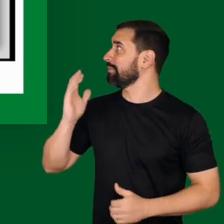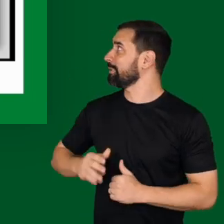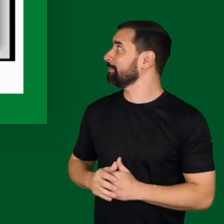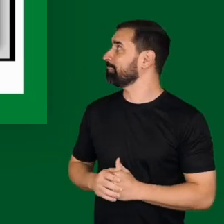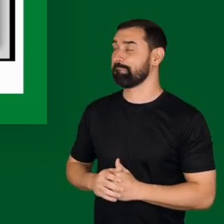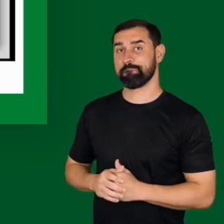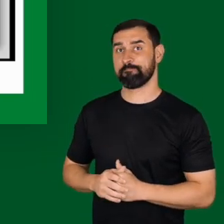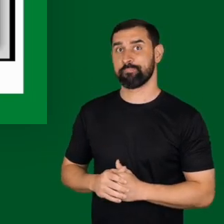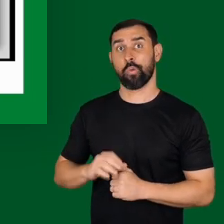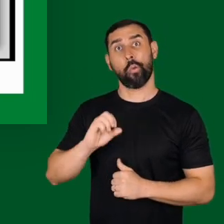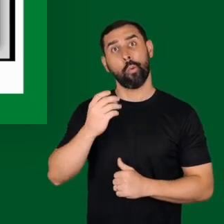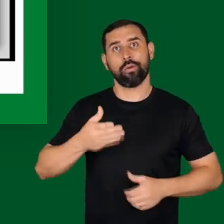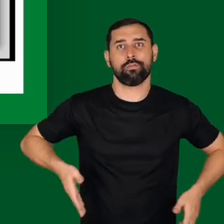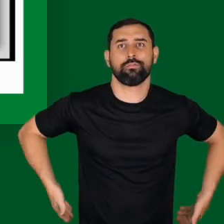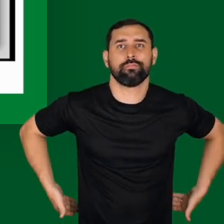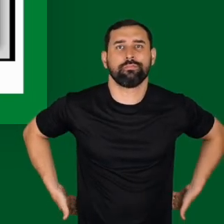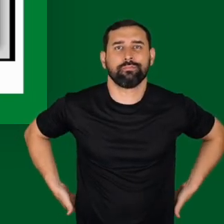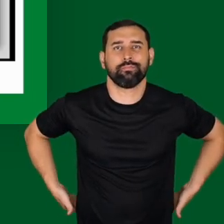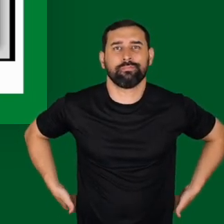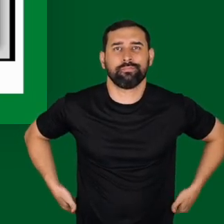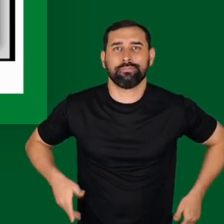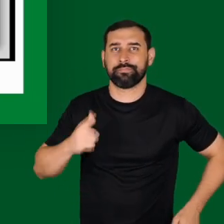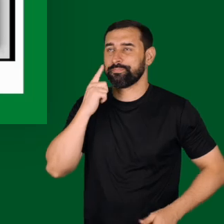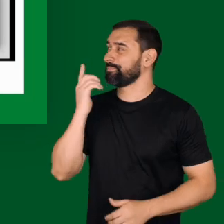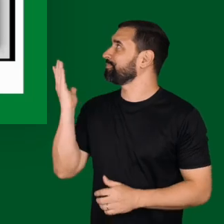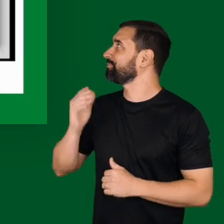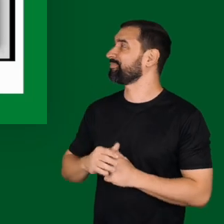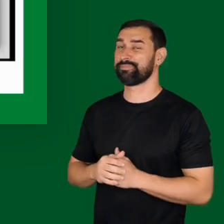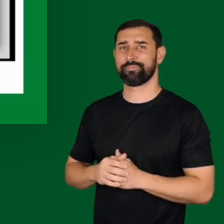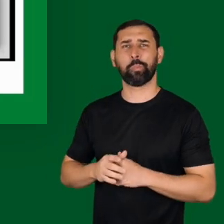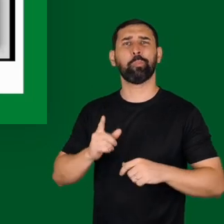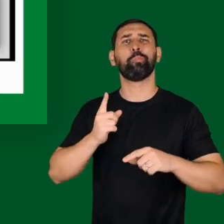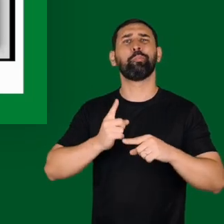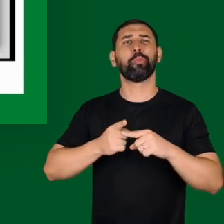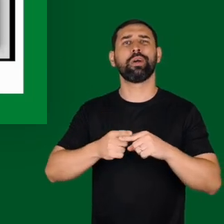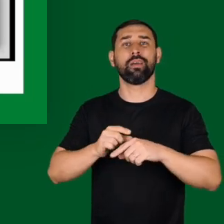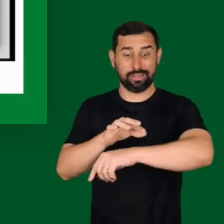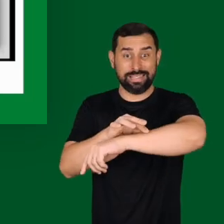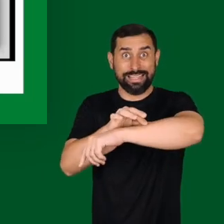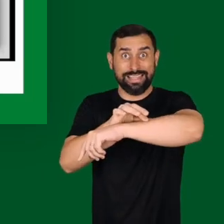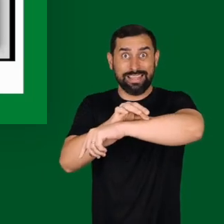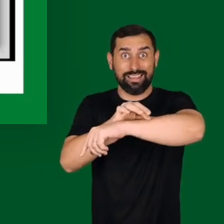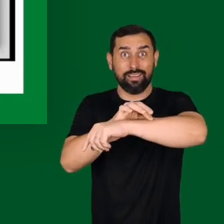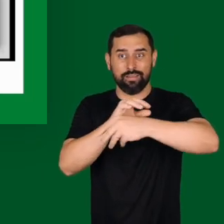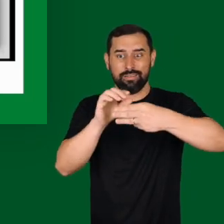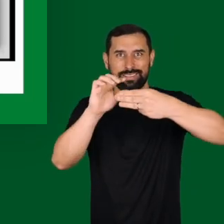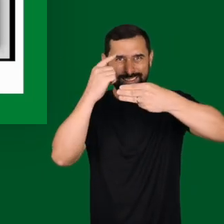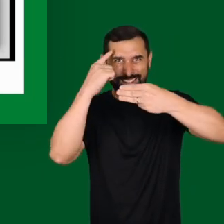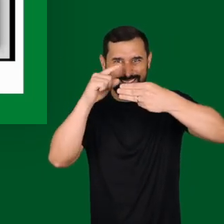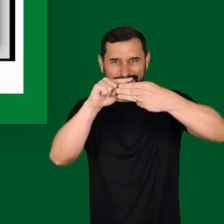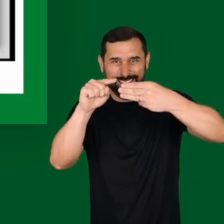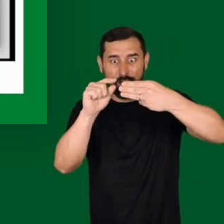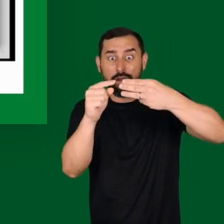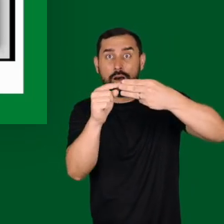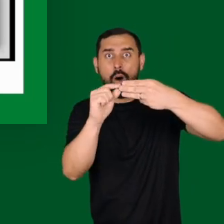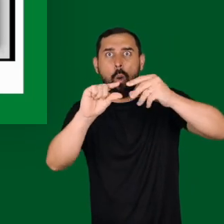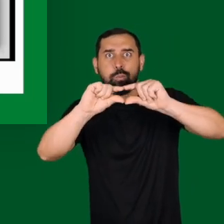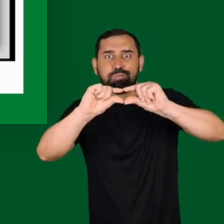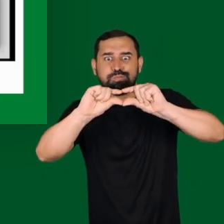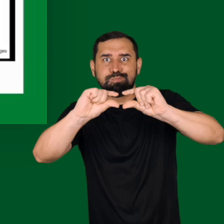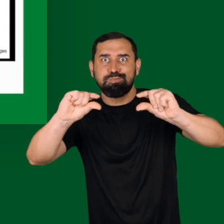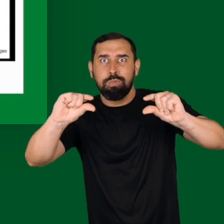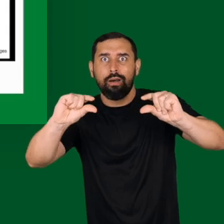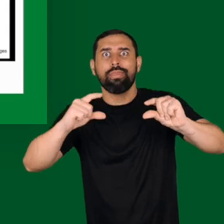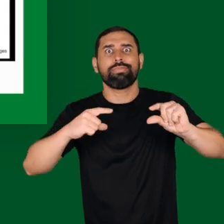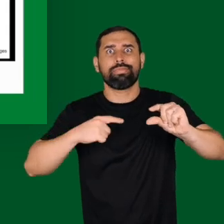né, e a região aqui mais superior do glúteo, porque são regiões que têm um pouco mais de tecido gorduroso, tecido subcutâneo.